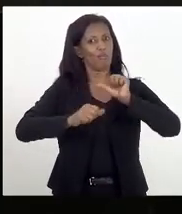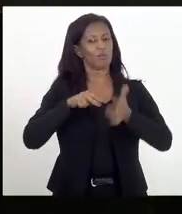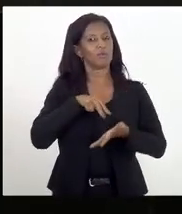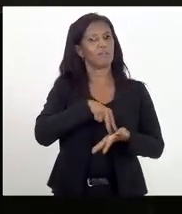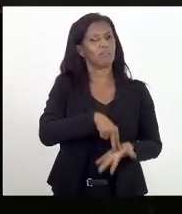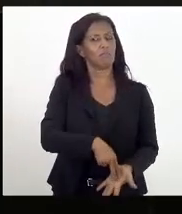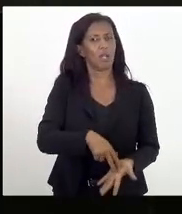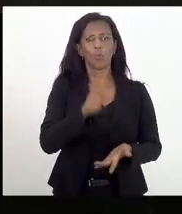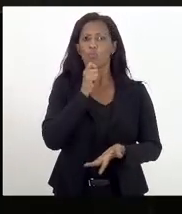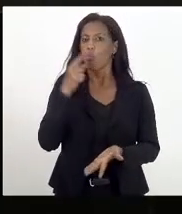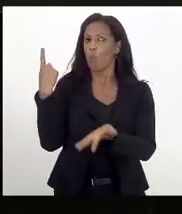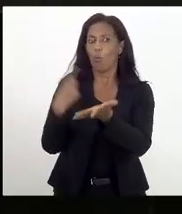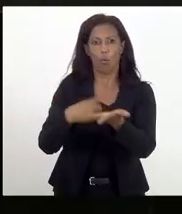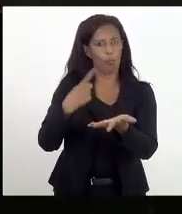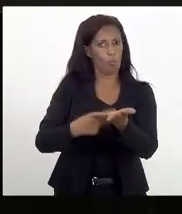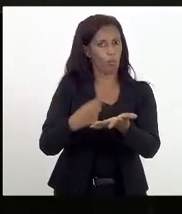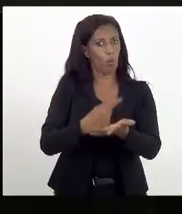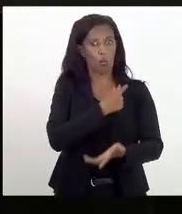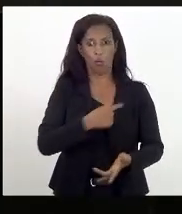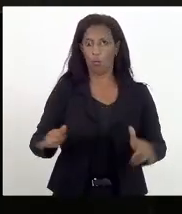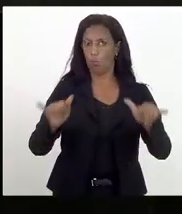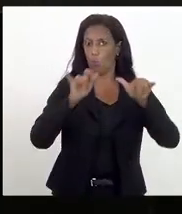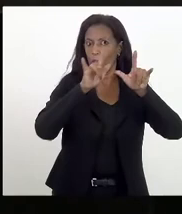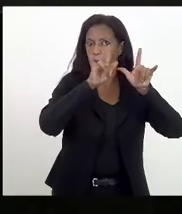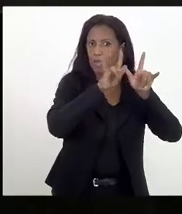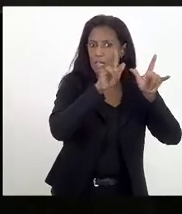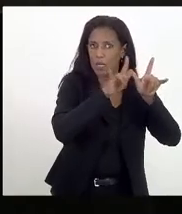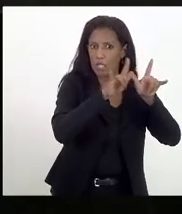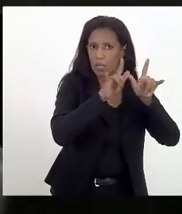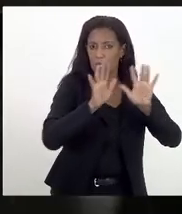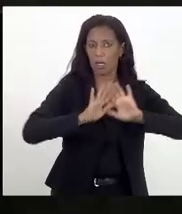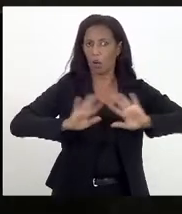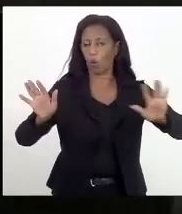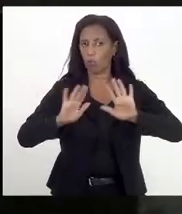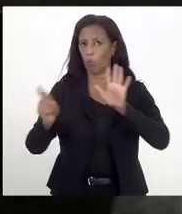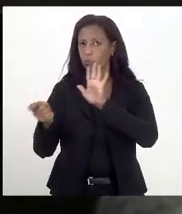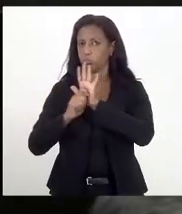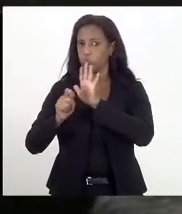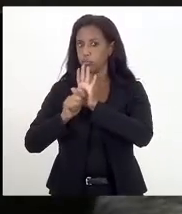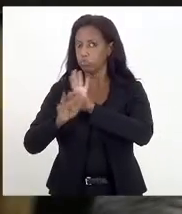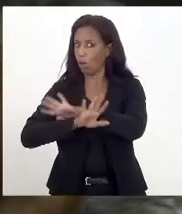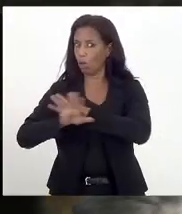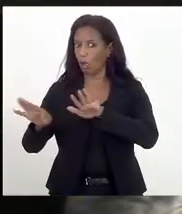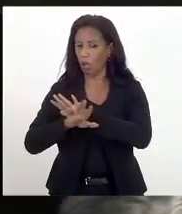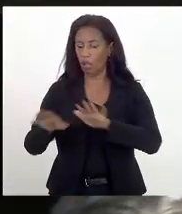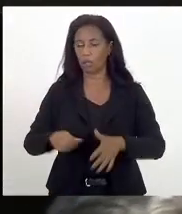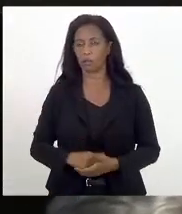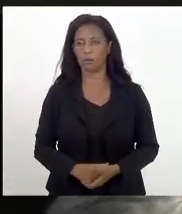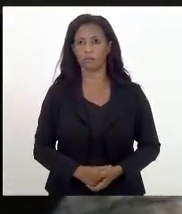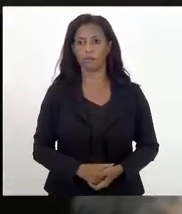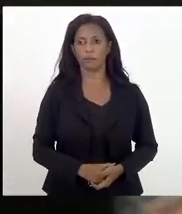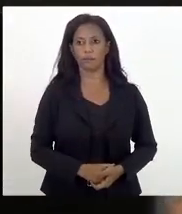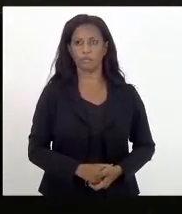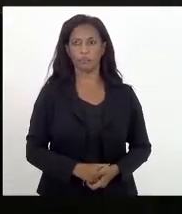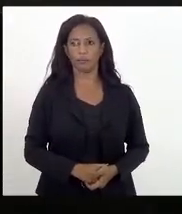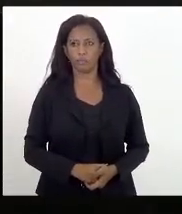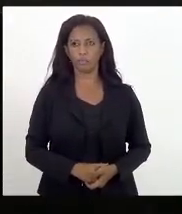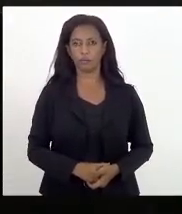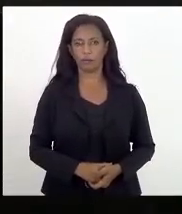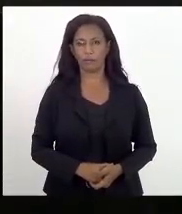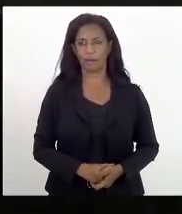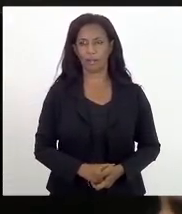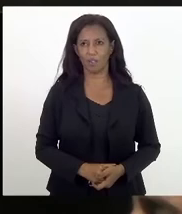firmeza de que não há Compromisso nenhum do governo com milícia e nem tão-pouco com tráfico de droga eu continuo aqui sendo a presidente